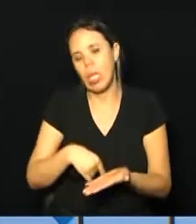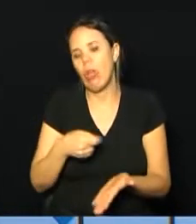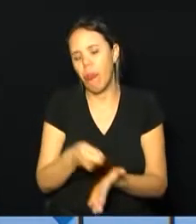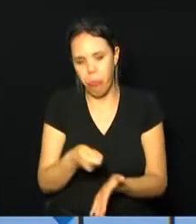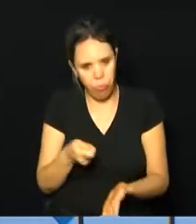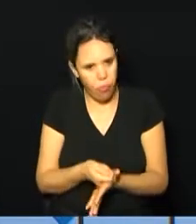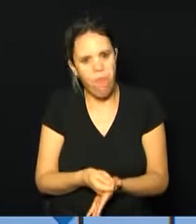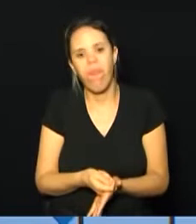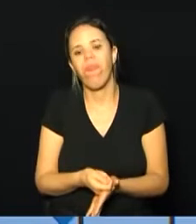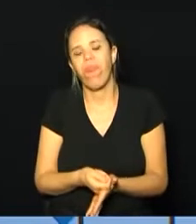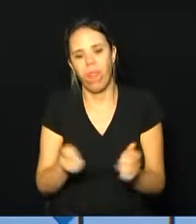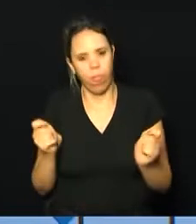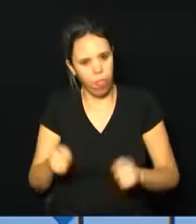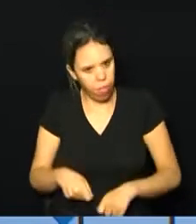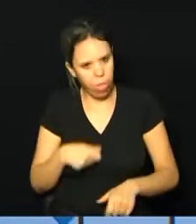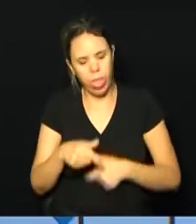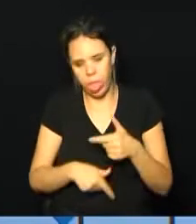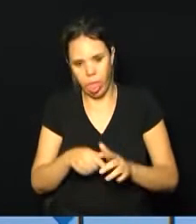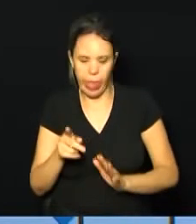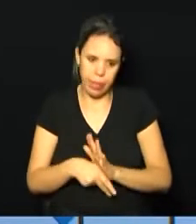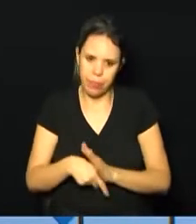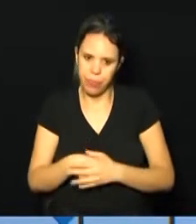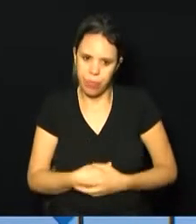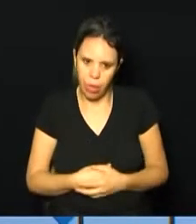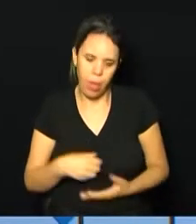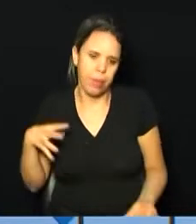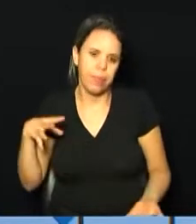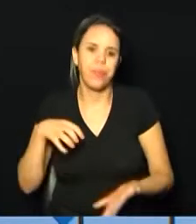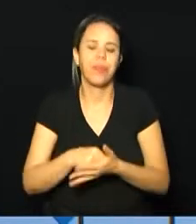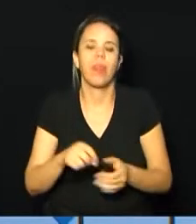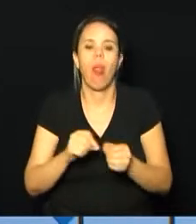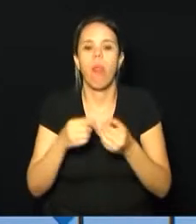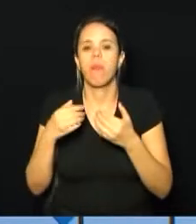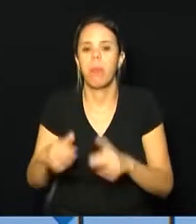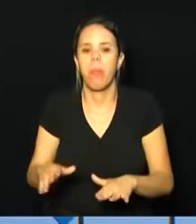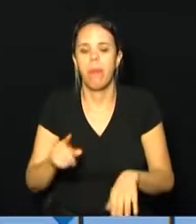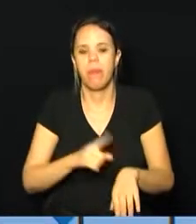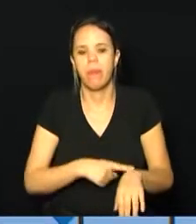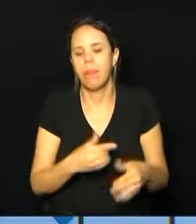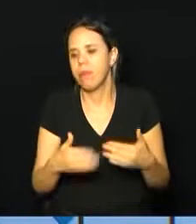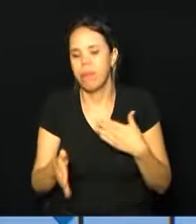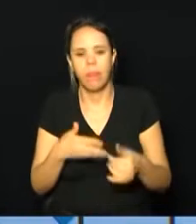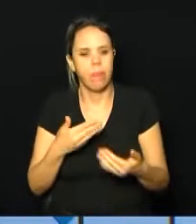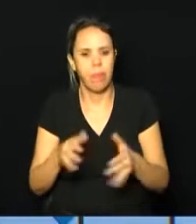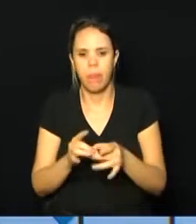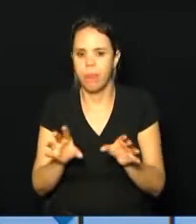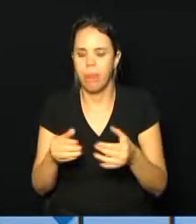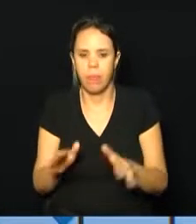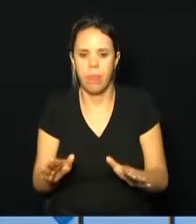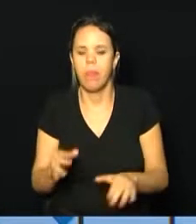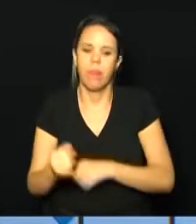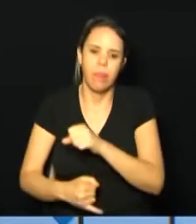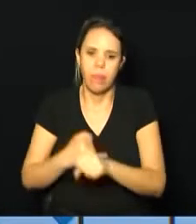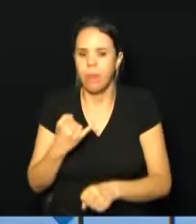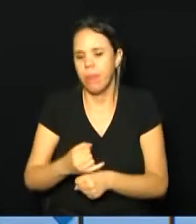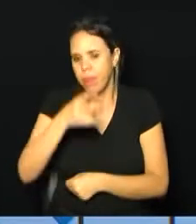exigida e as condições de execução do projeto. As inscrições ficam abertas por tempo indeterminado lá no site